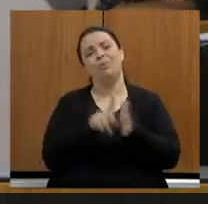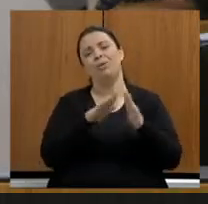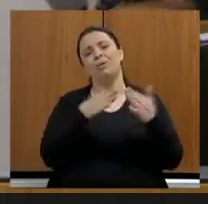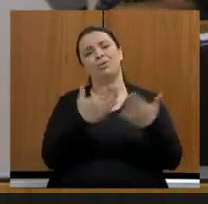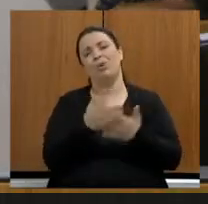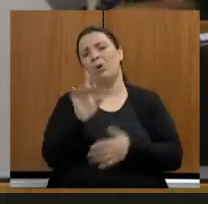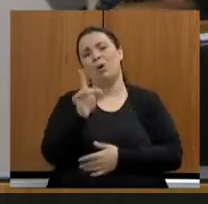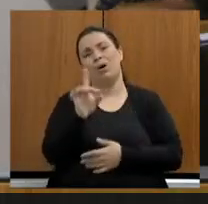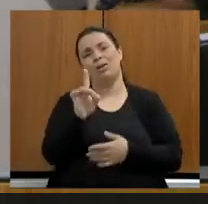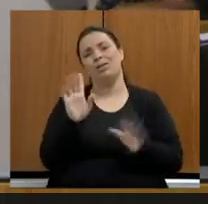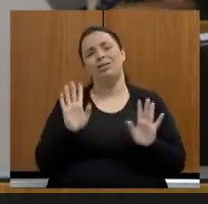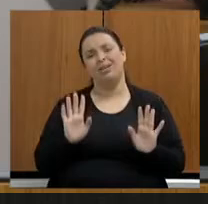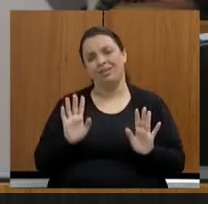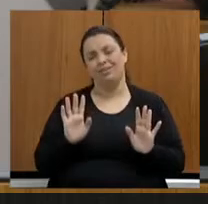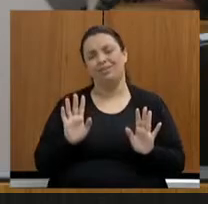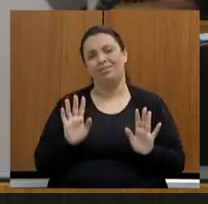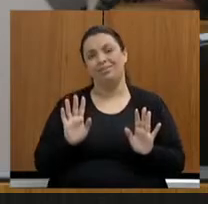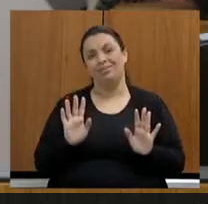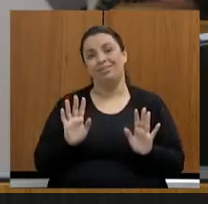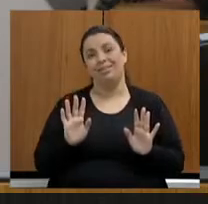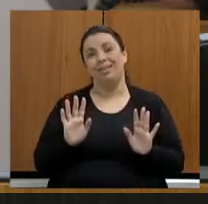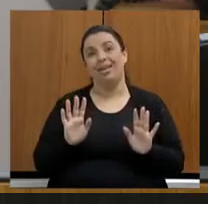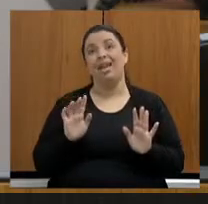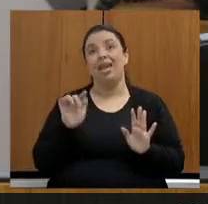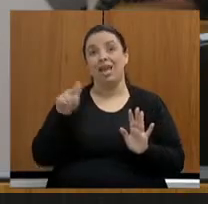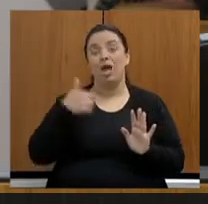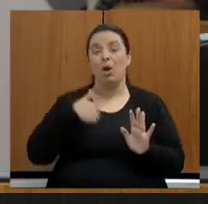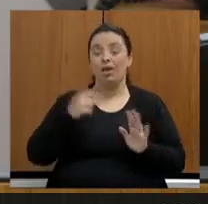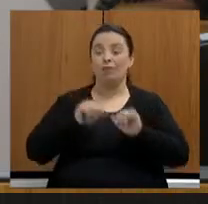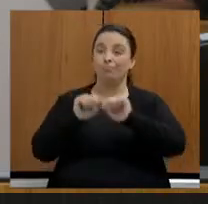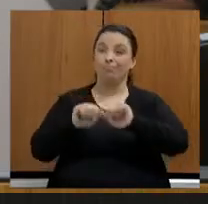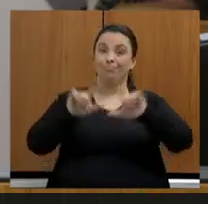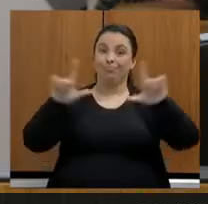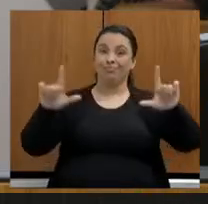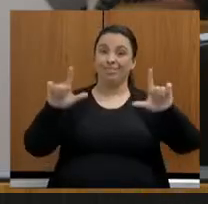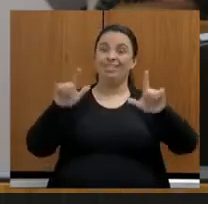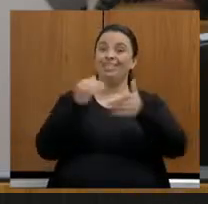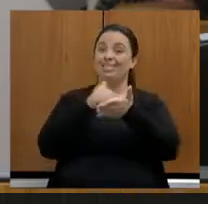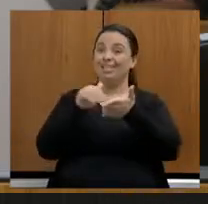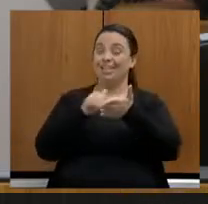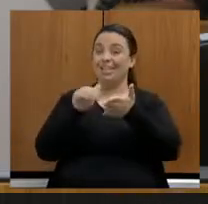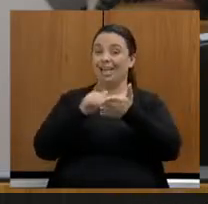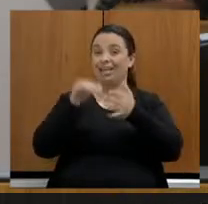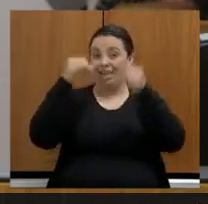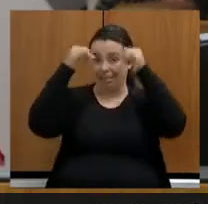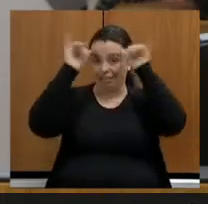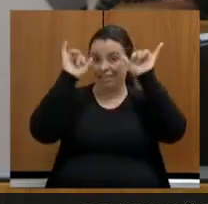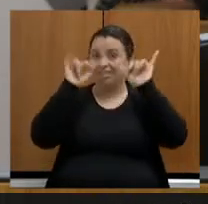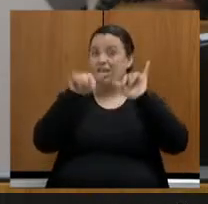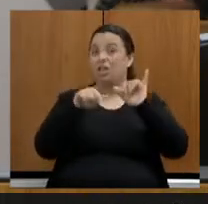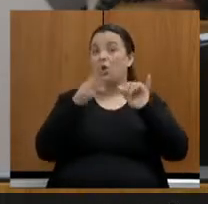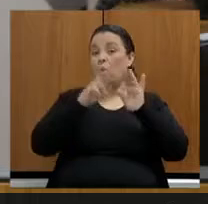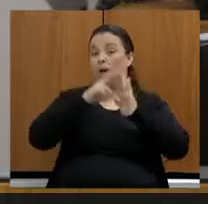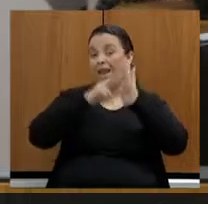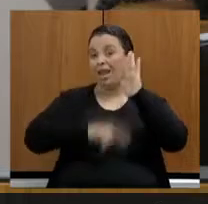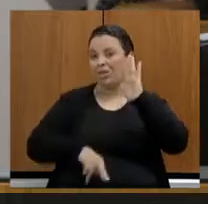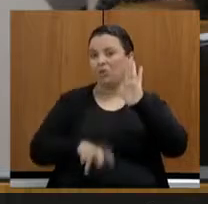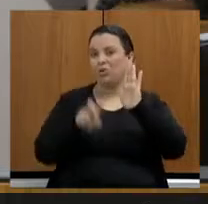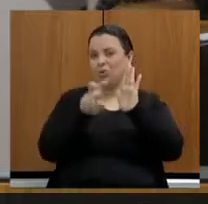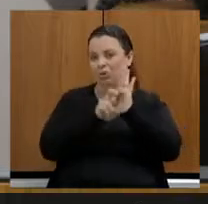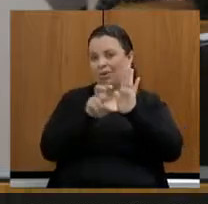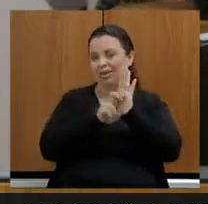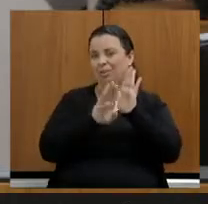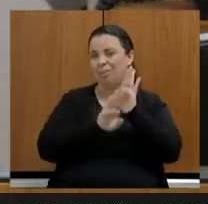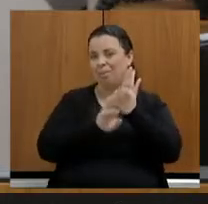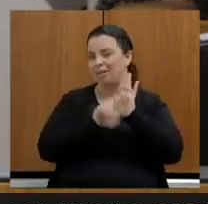aqui nós acabamos de abrir a página da Secretaria da Fazenda o o quinto bimestre não está publicado vamos